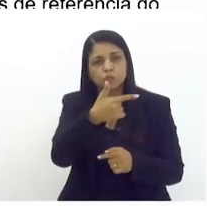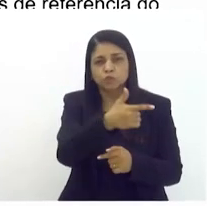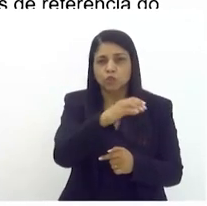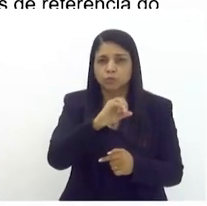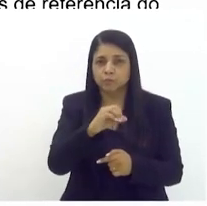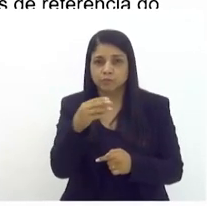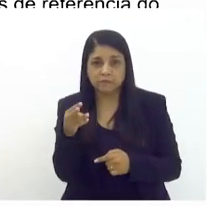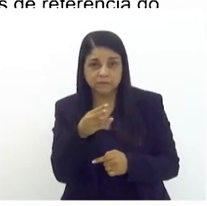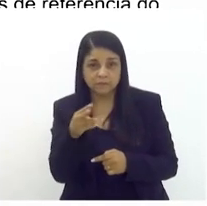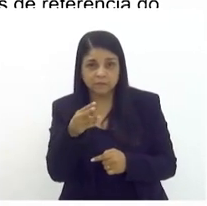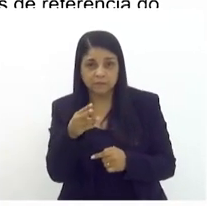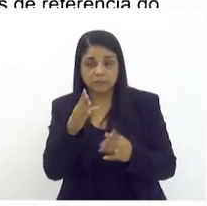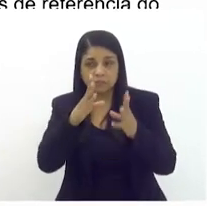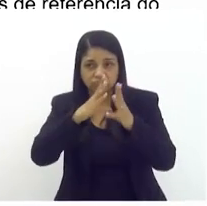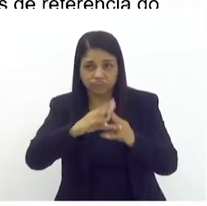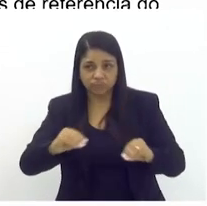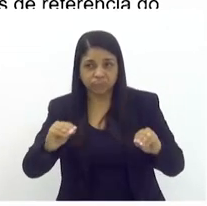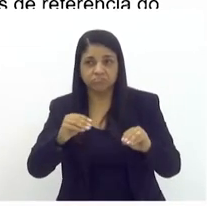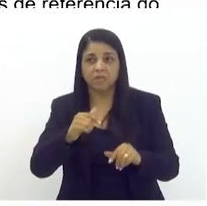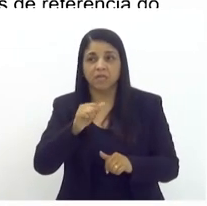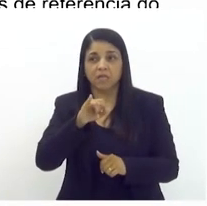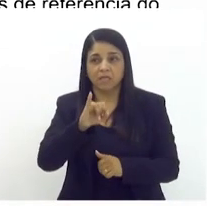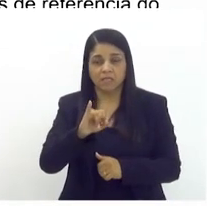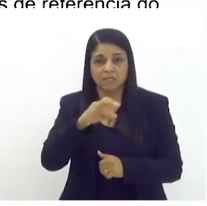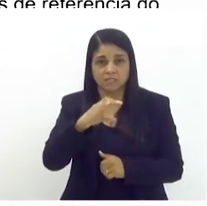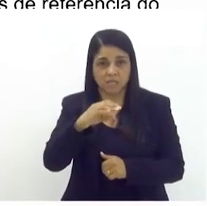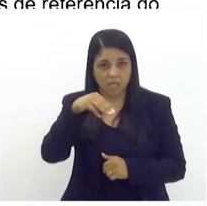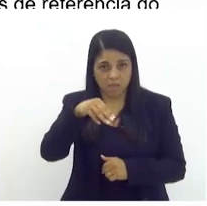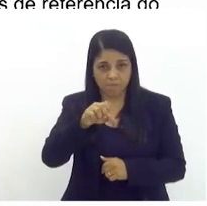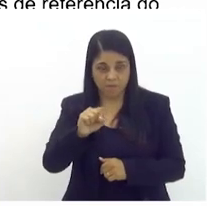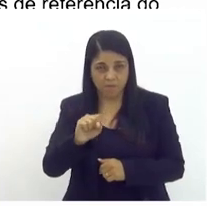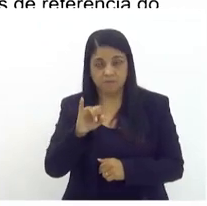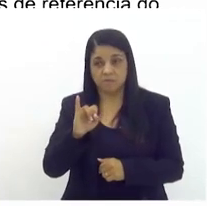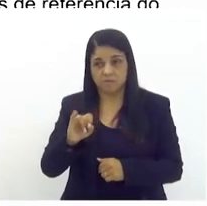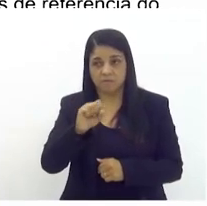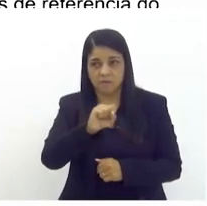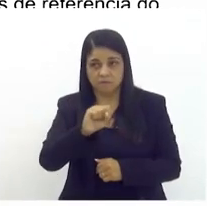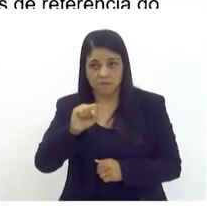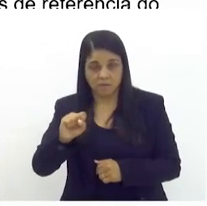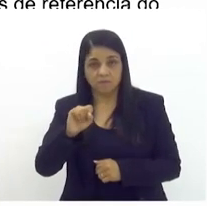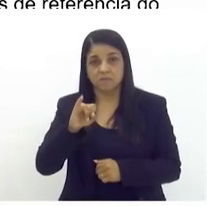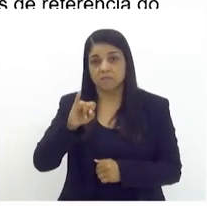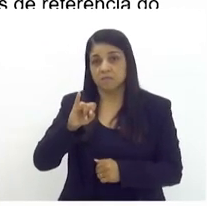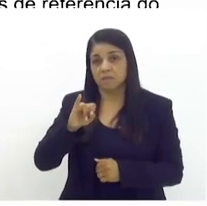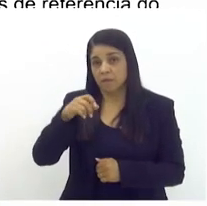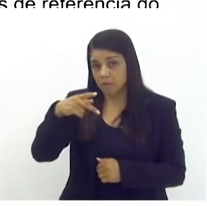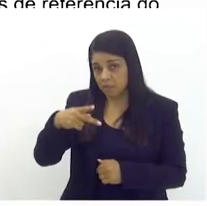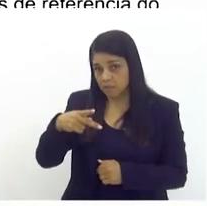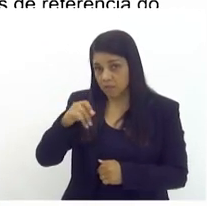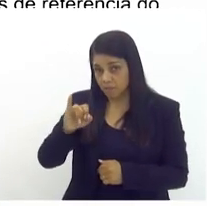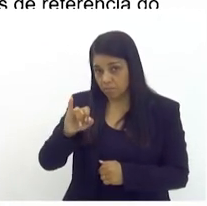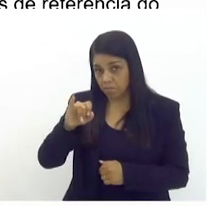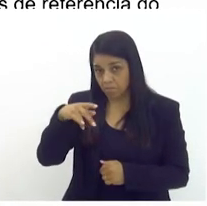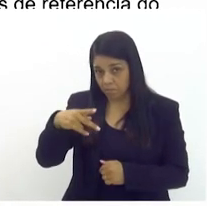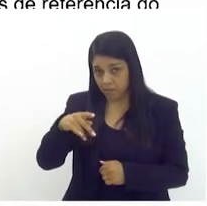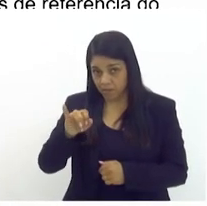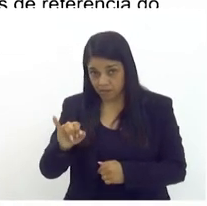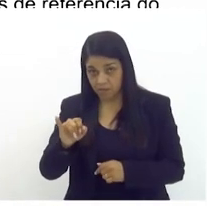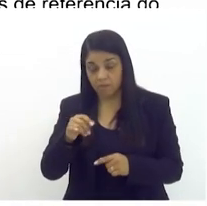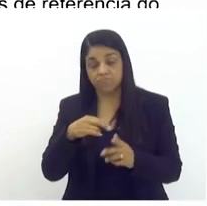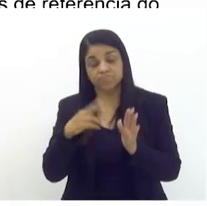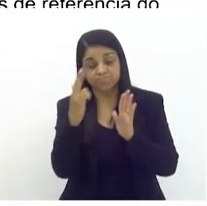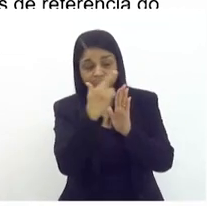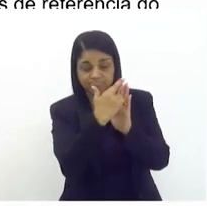extintos osms o ISS e o IPI com a vigência integral do novo